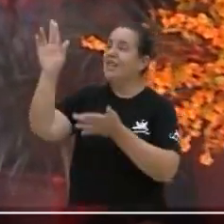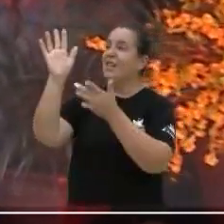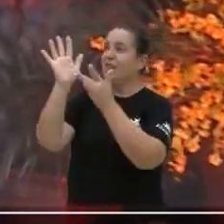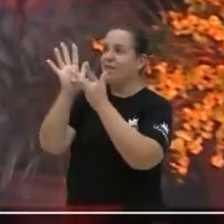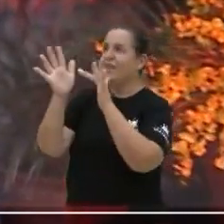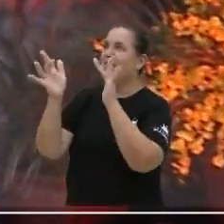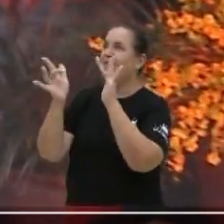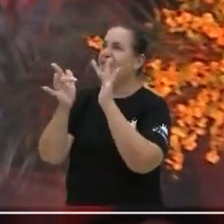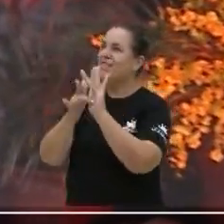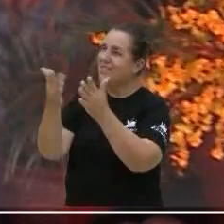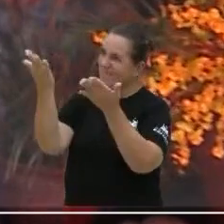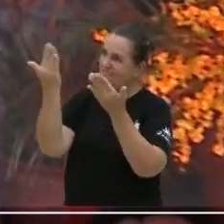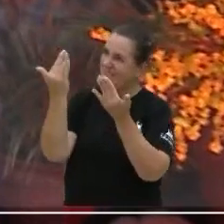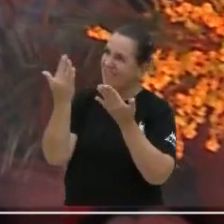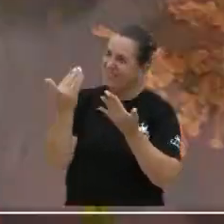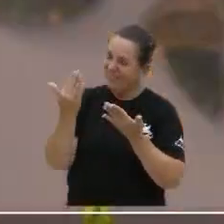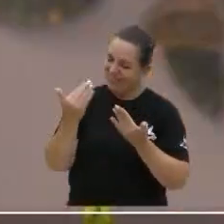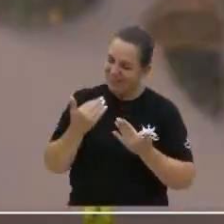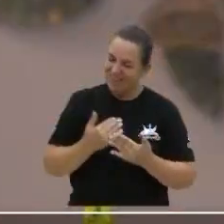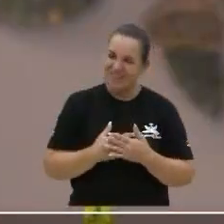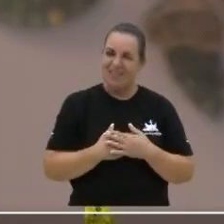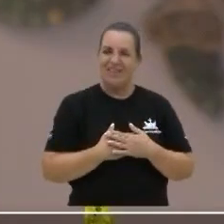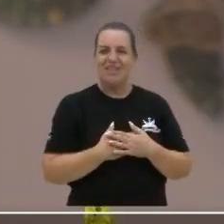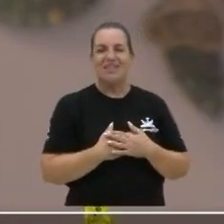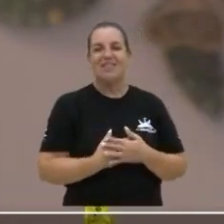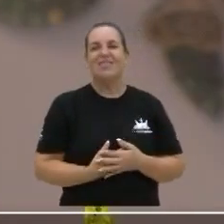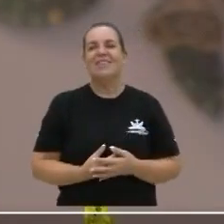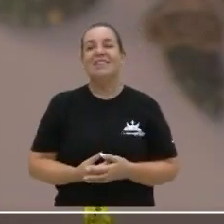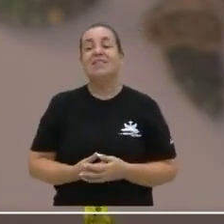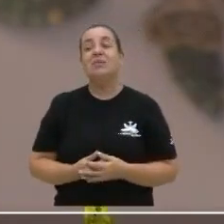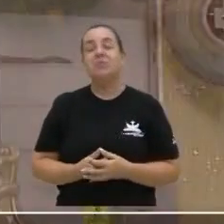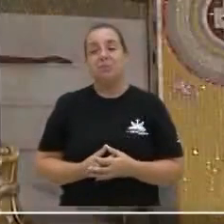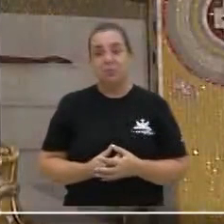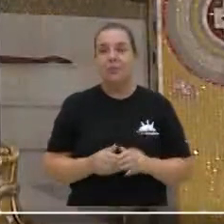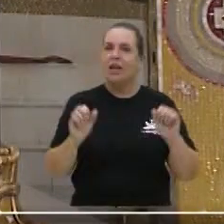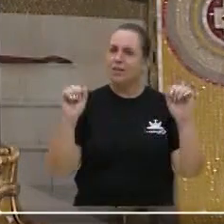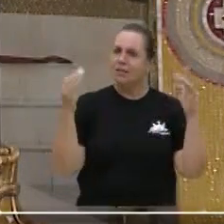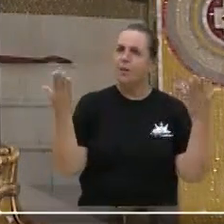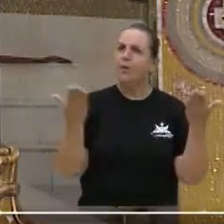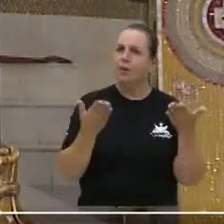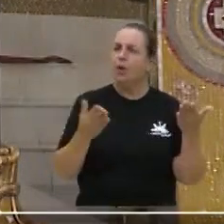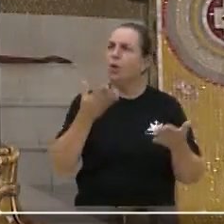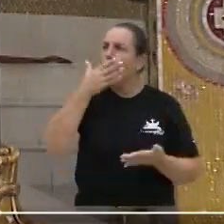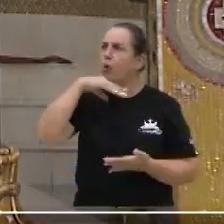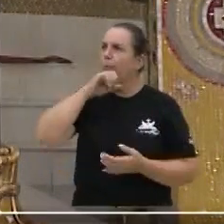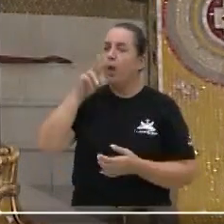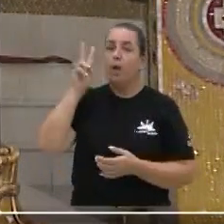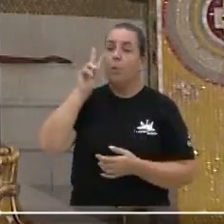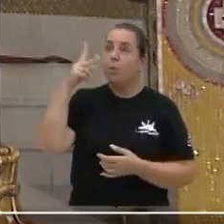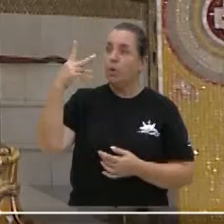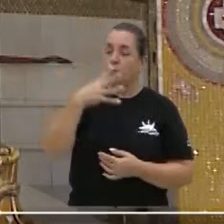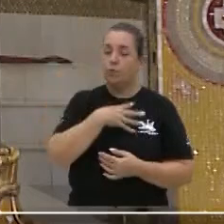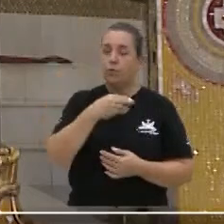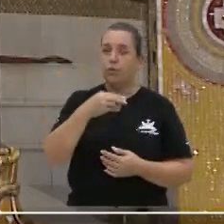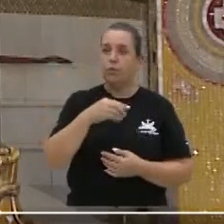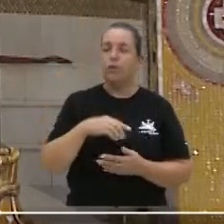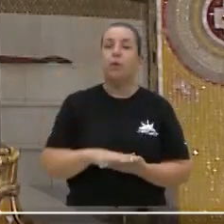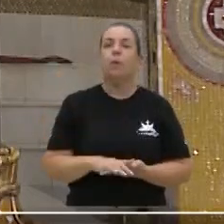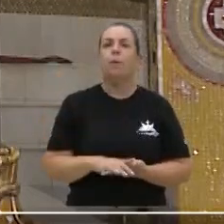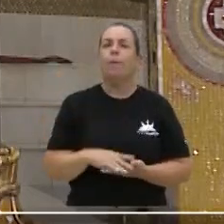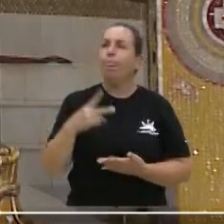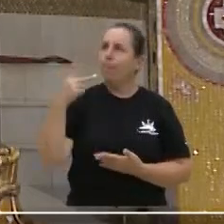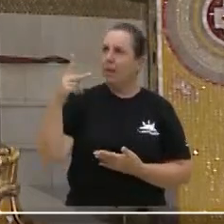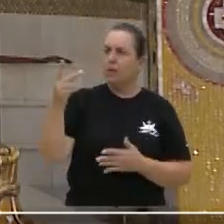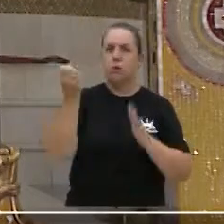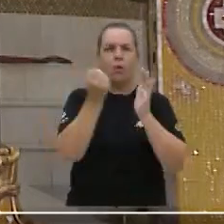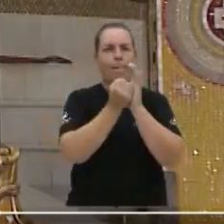Jesus. Vinde, Senhor Jesus. Celebrando agora, o Pai, a memória do vosso Filho, da